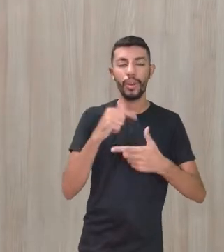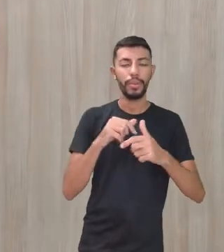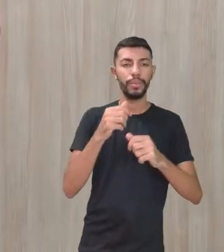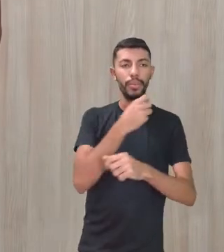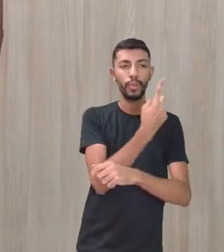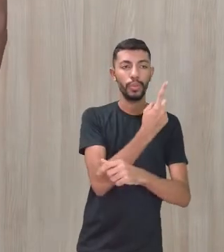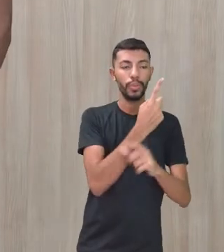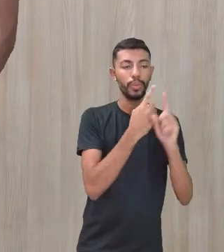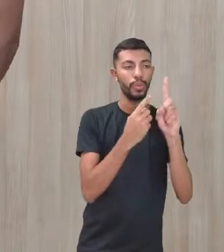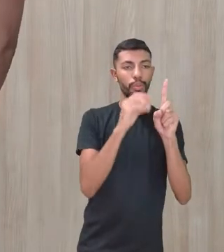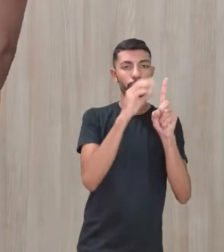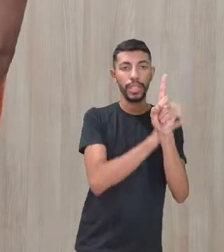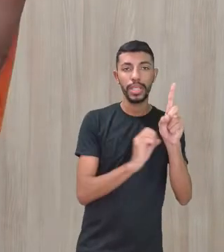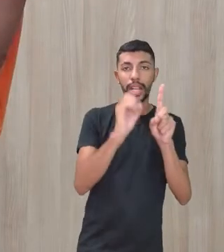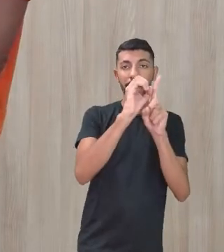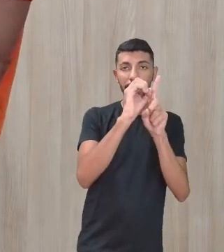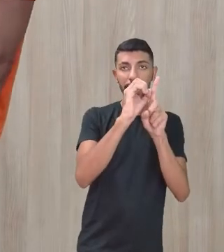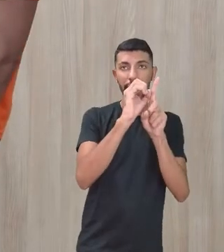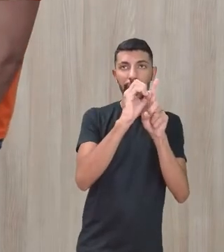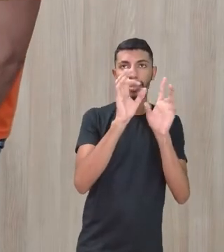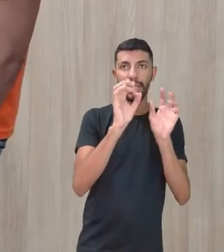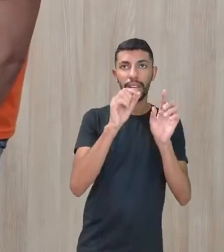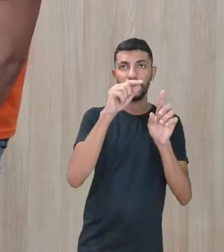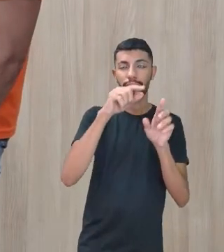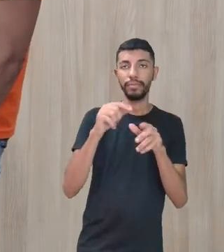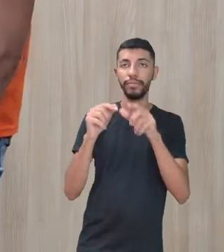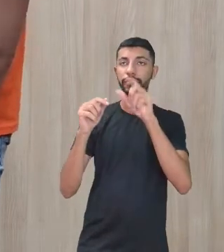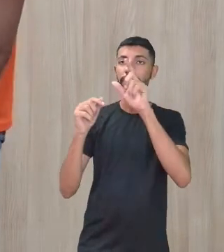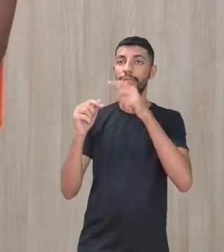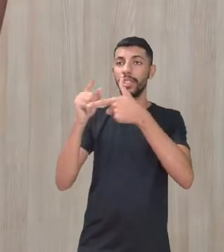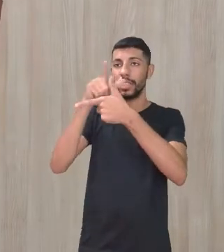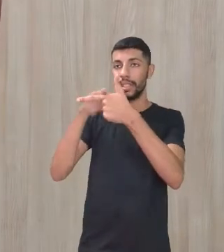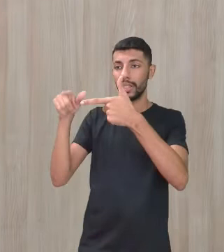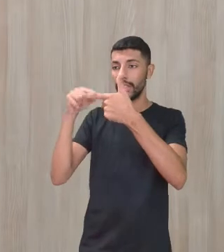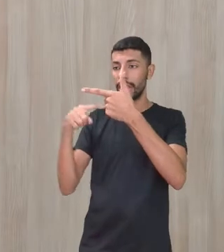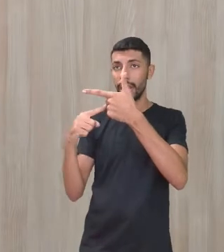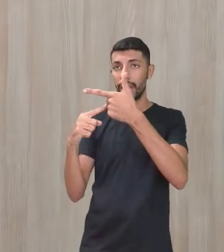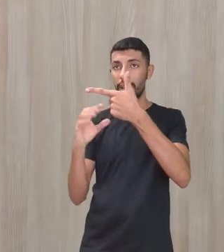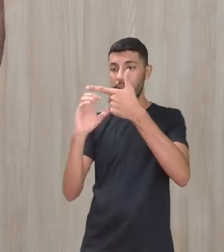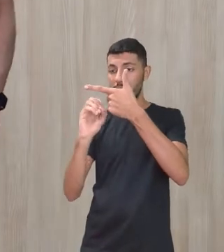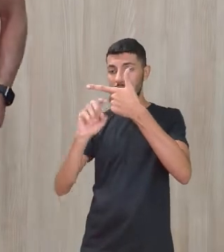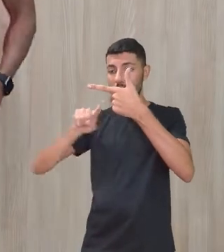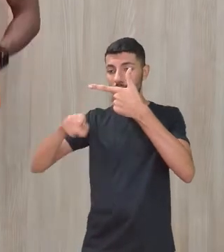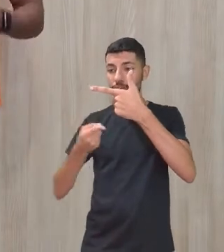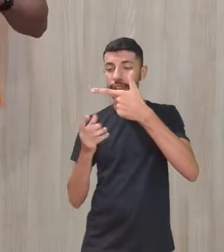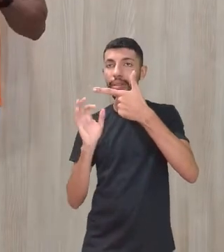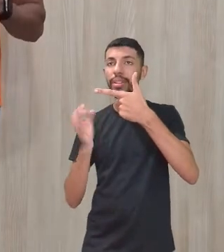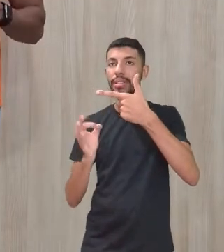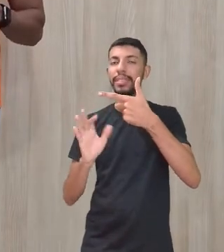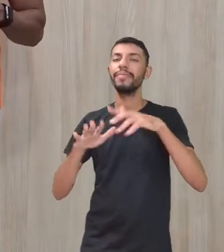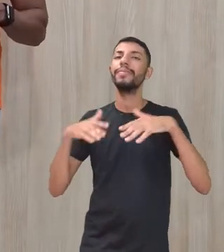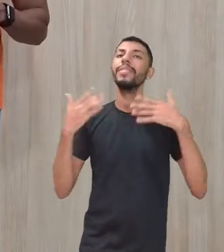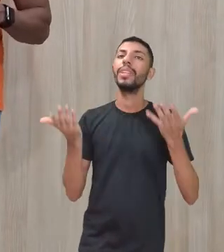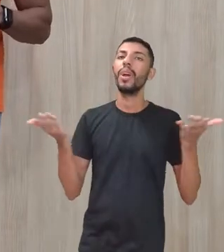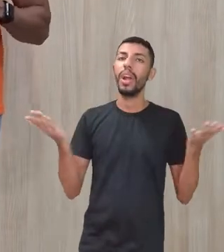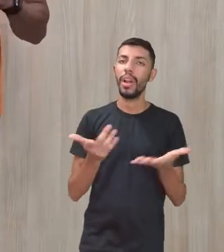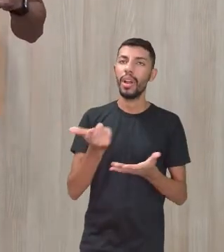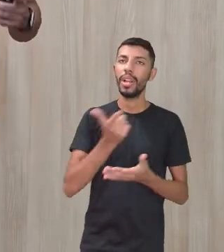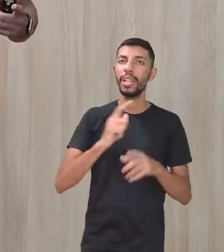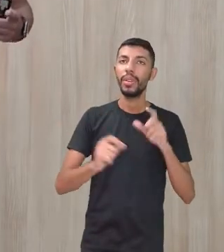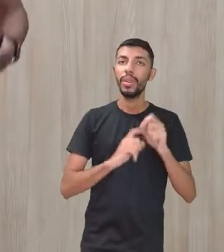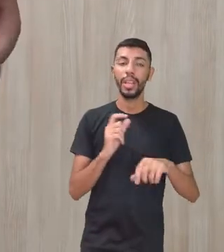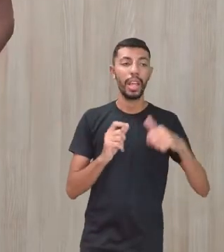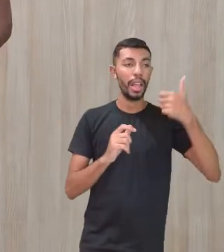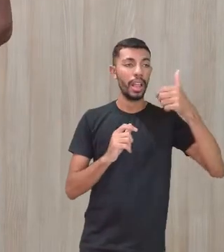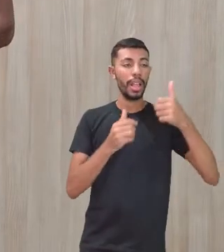1, certo? E embaixo, lá no resultado, você coloca um 0 e uma vírgula, tá? Agora eu tenho